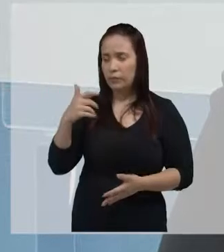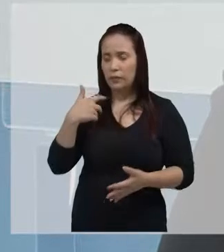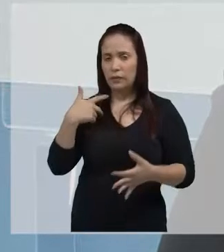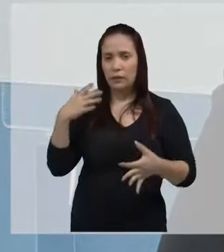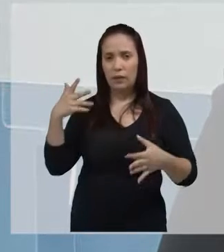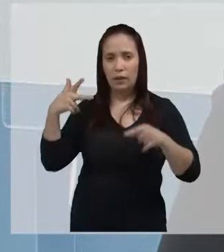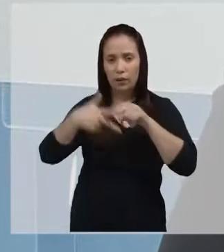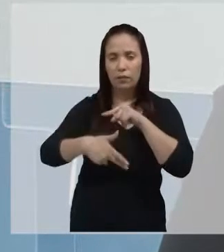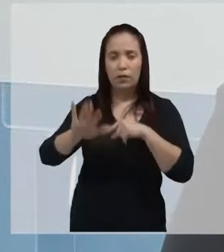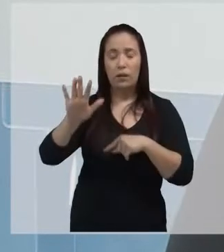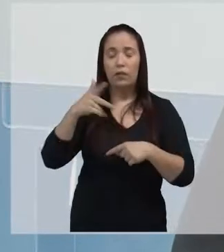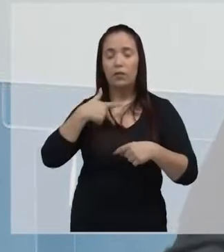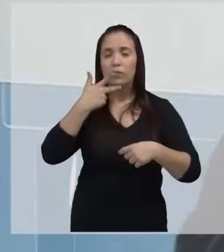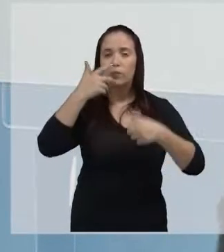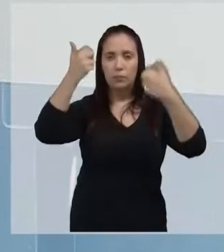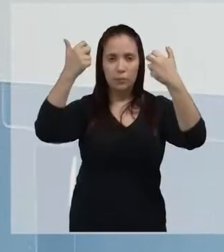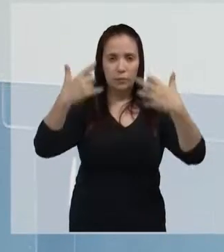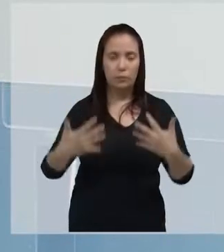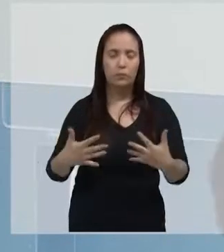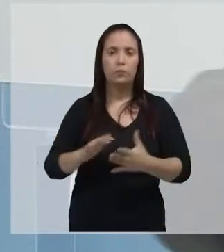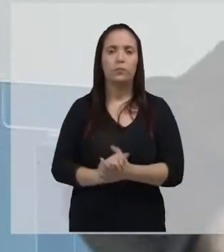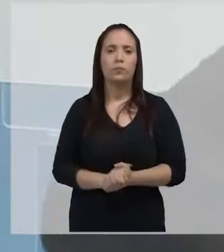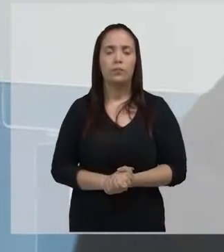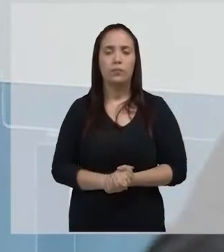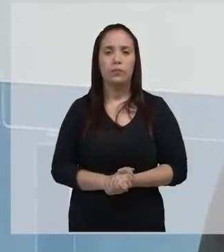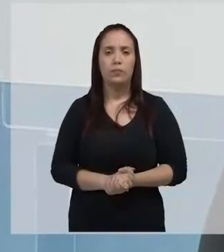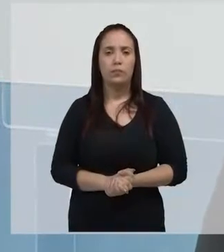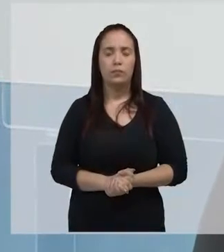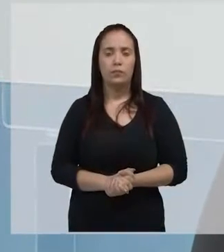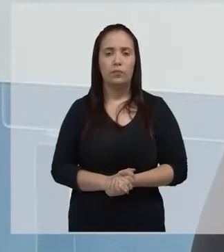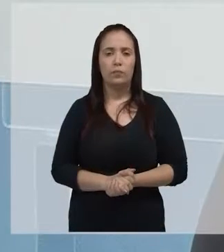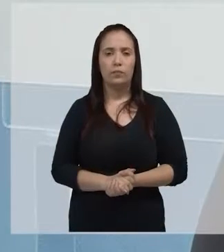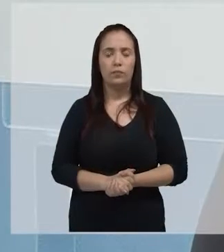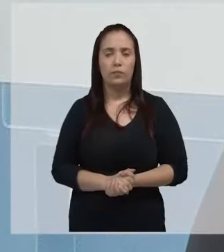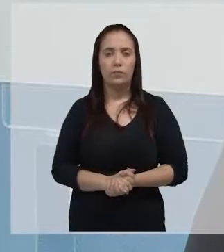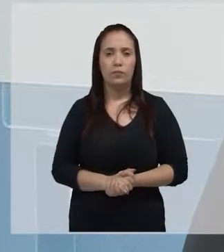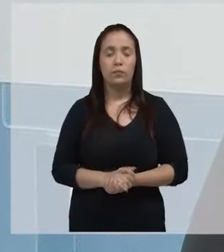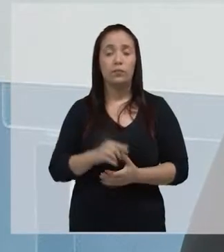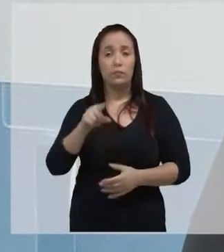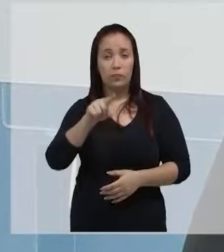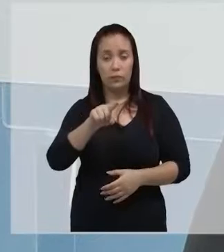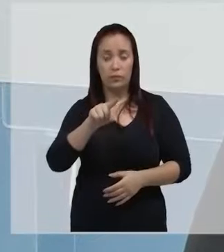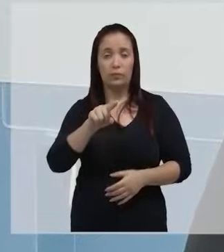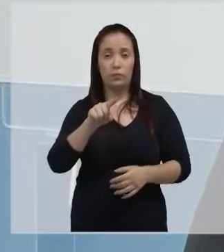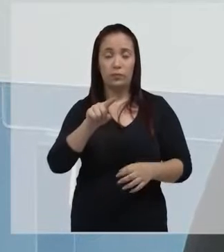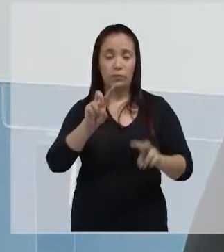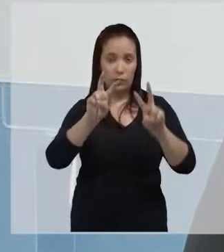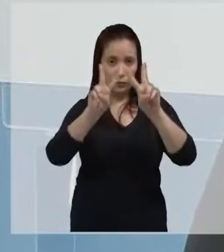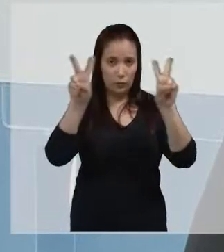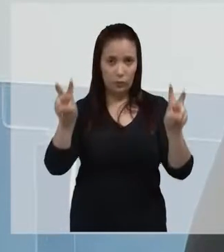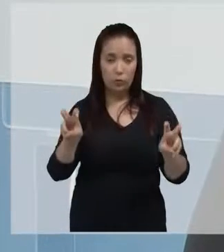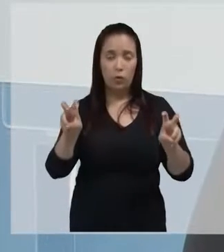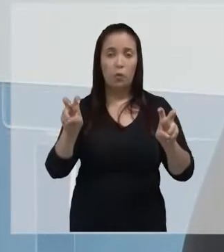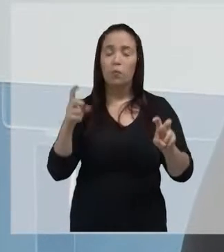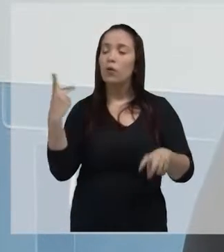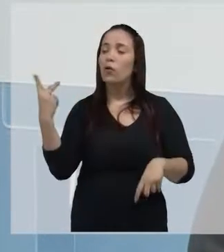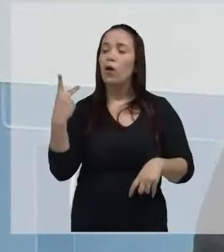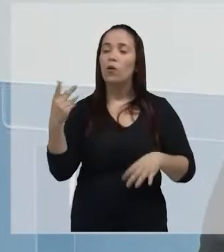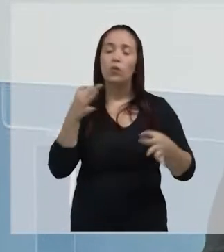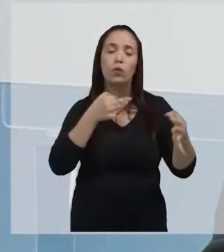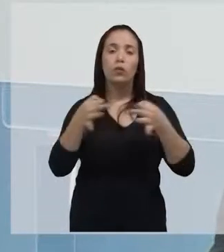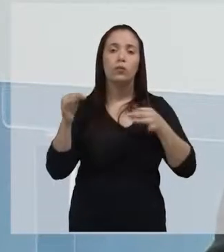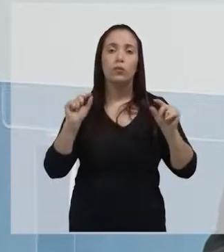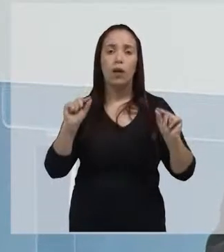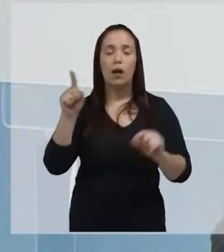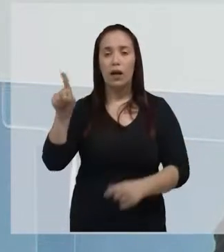coisa para a gente entrar no processo. Esqueça tudo isso aqui é o mérito. Esqueça o mérito. A discussão da gente é que o